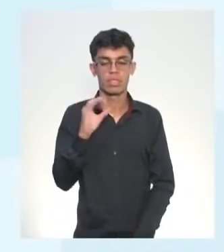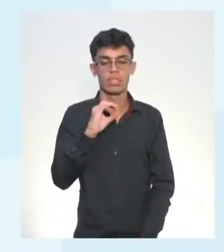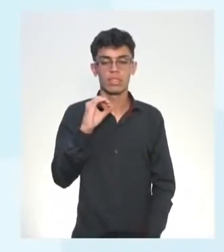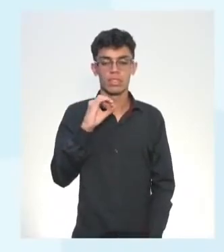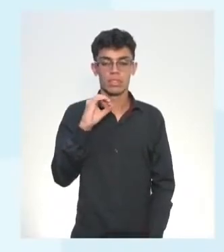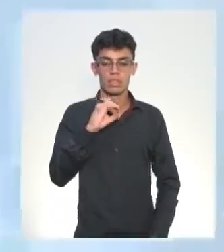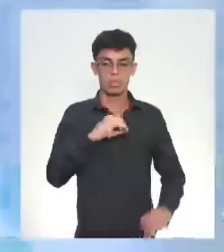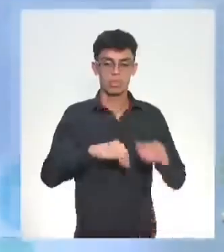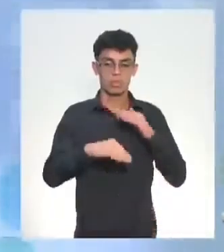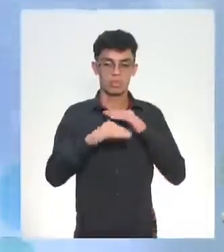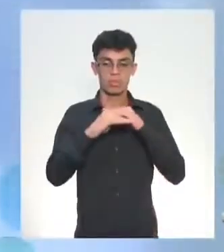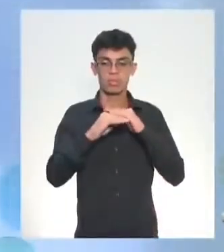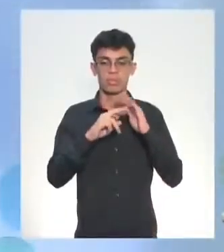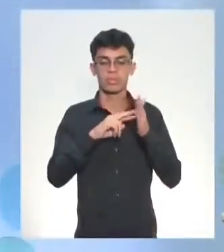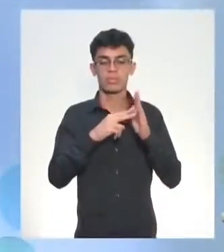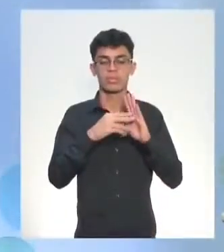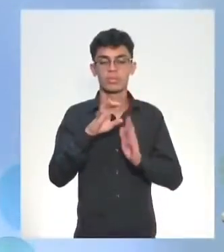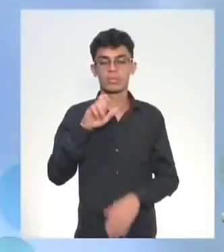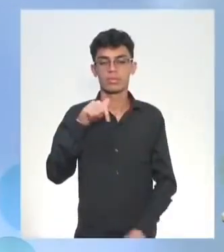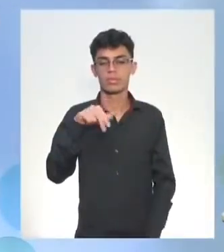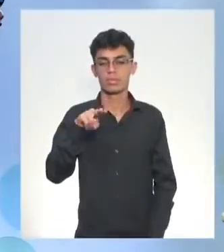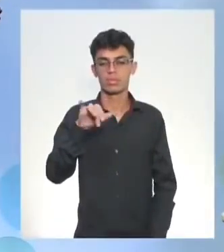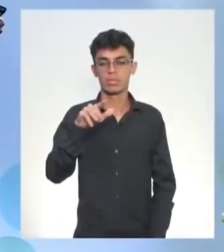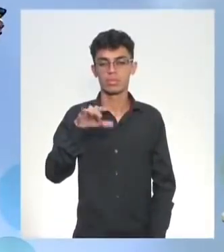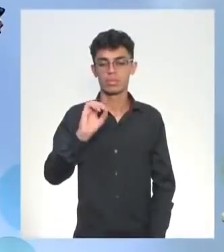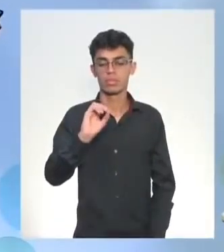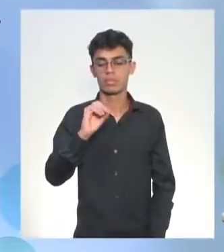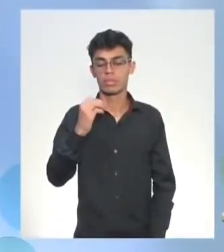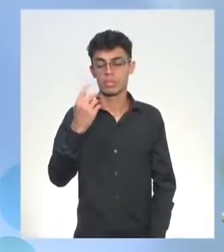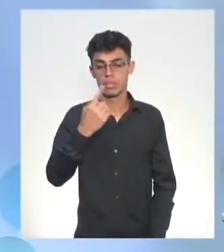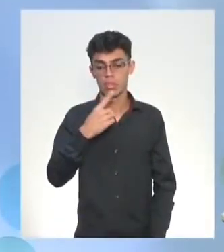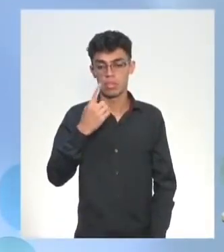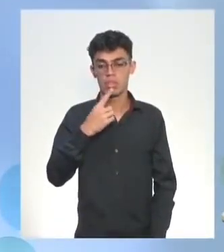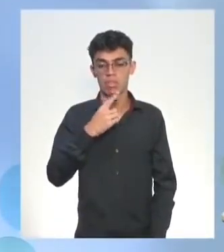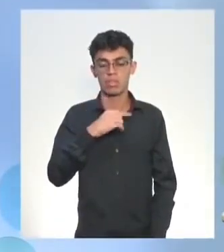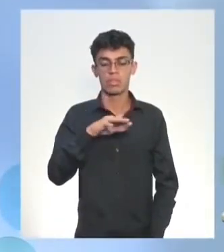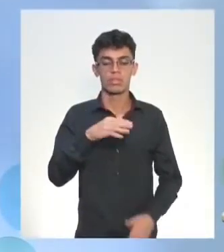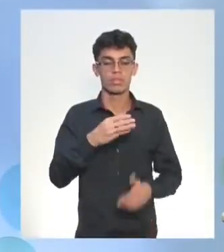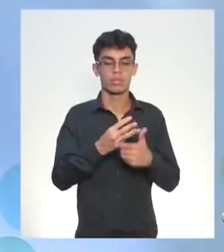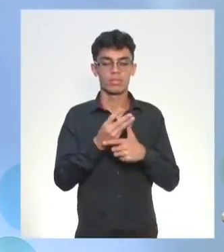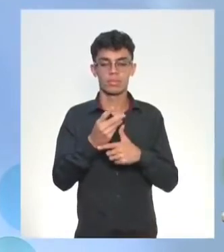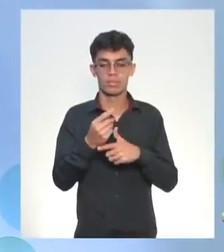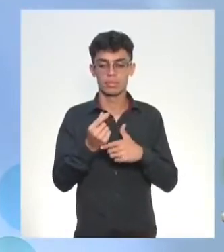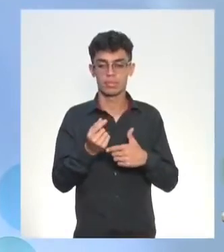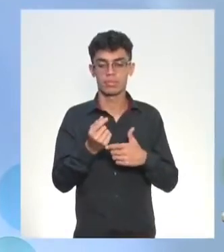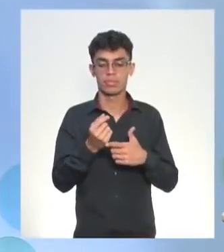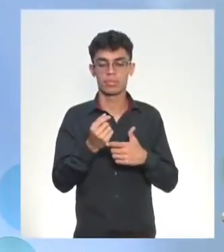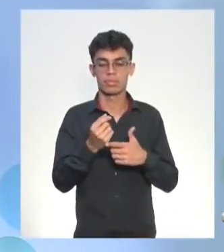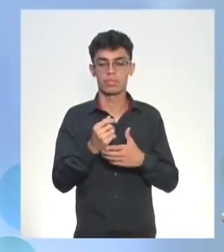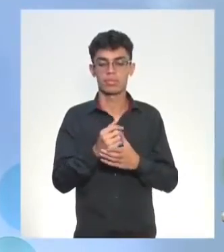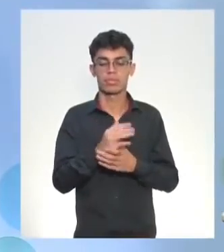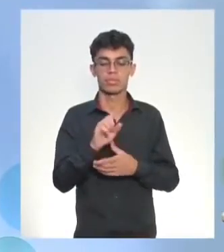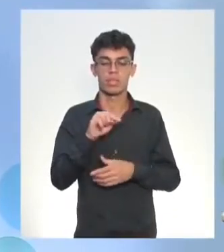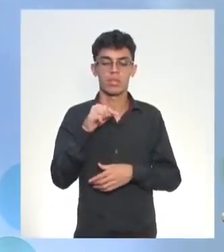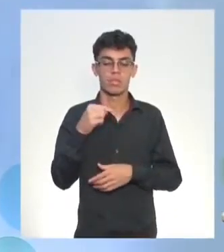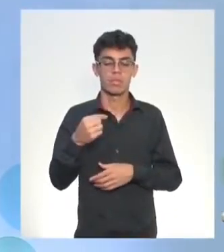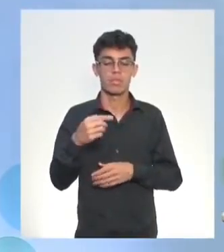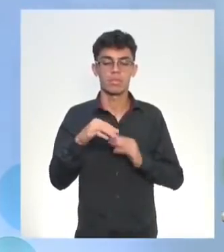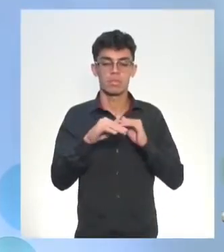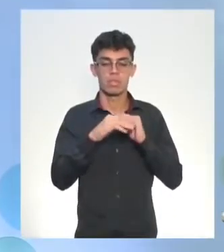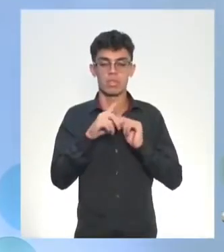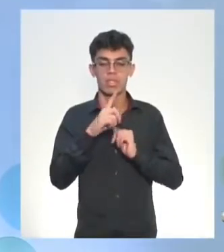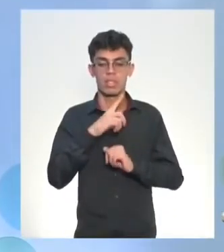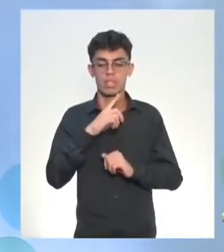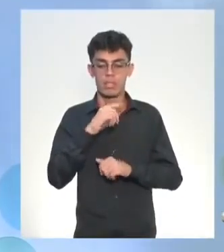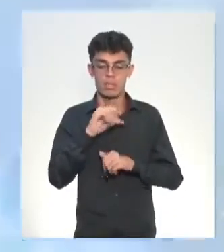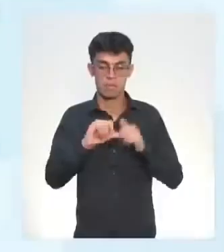está dizendo que isso é uma equação. A primeira era só uma expressão. Quando você coloca a igualdade, ela vira uma equação. Tá? Tem que estar